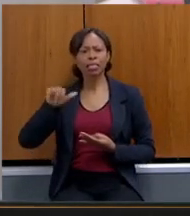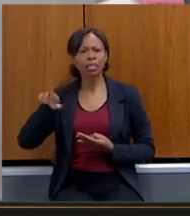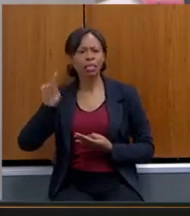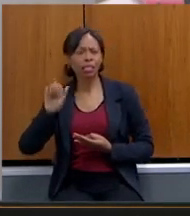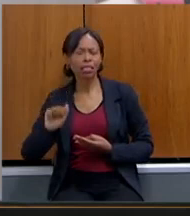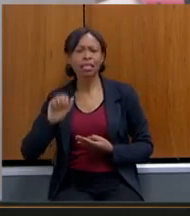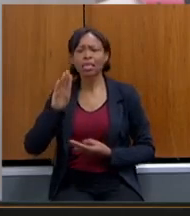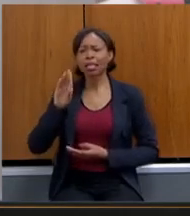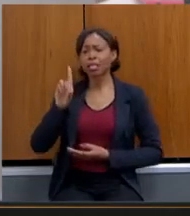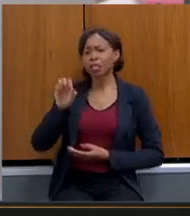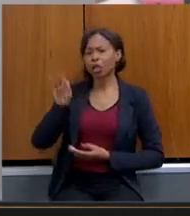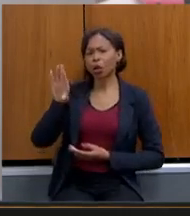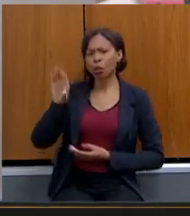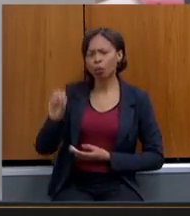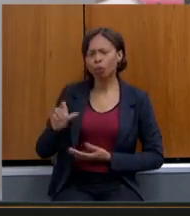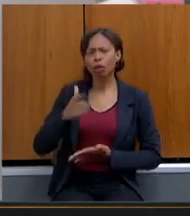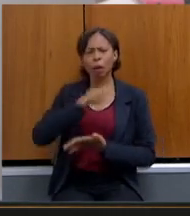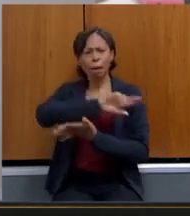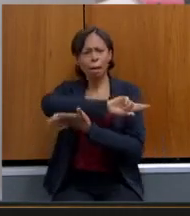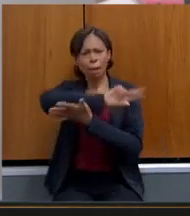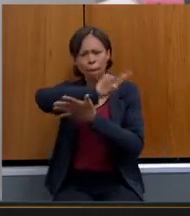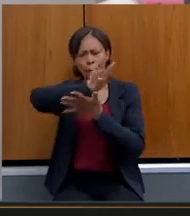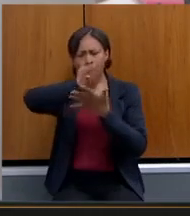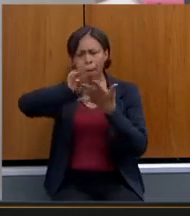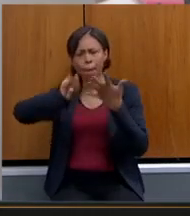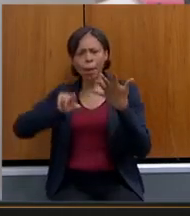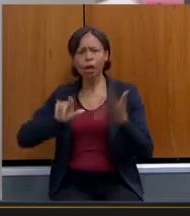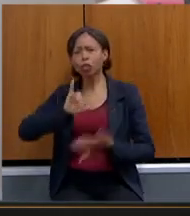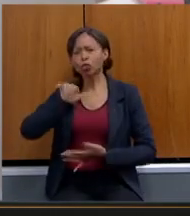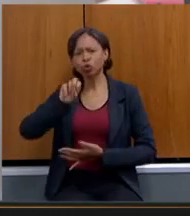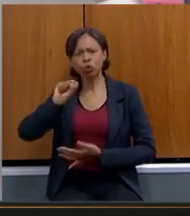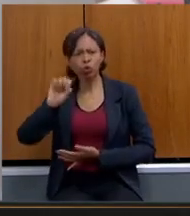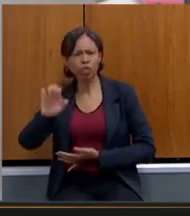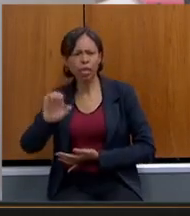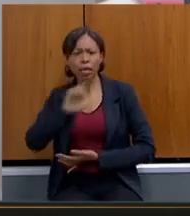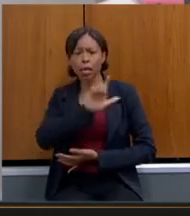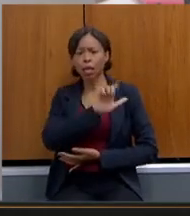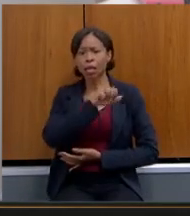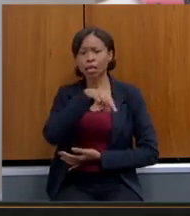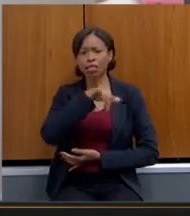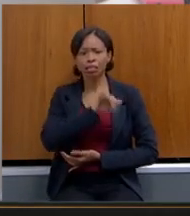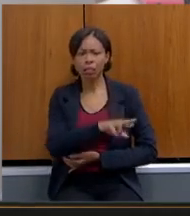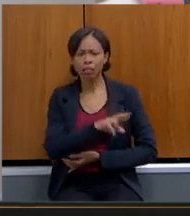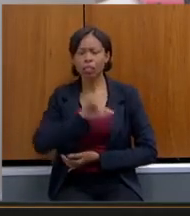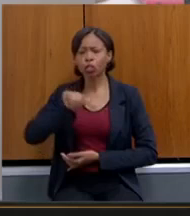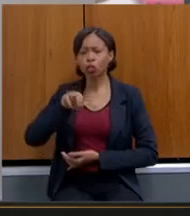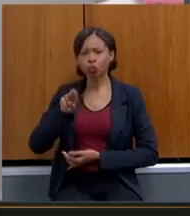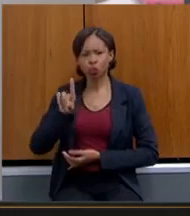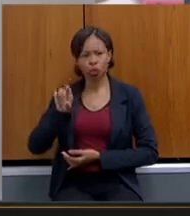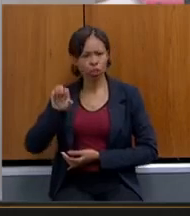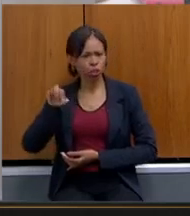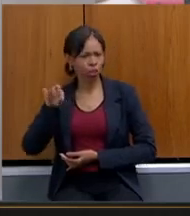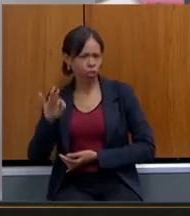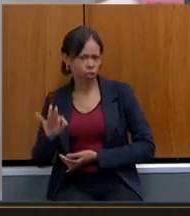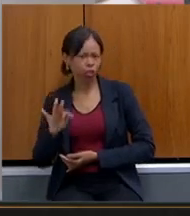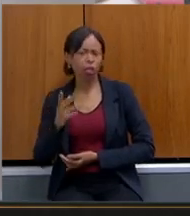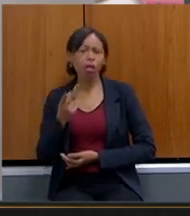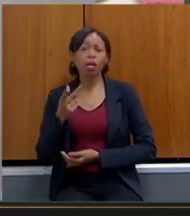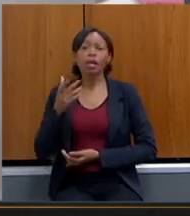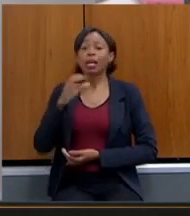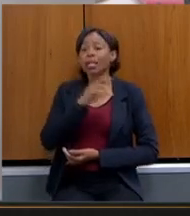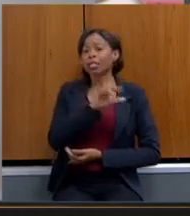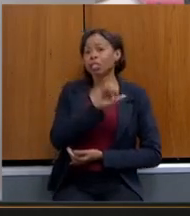Débora Araújo Nilda Landim José Luiz Caetano Lenir Maria Judite Maria da Silva